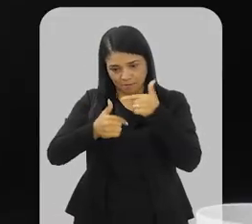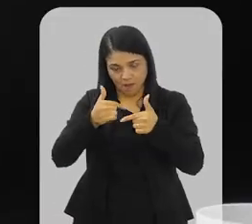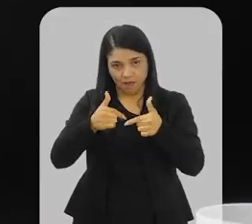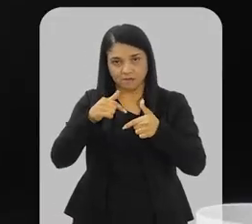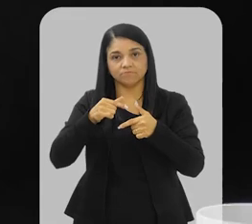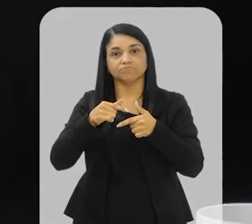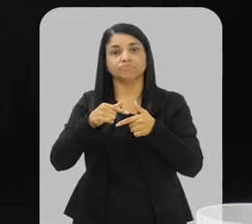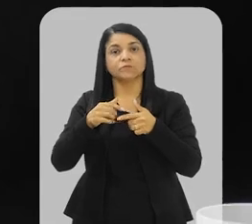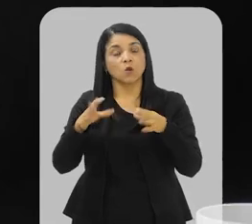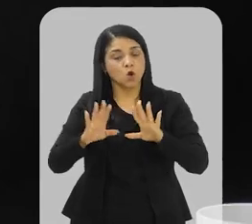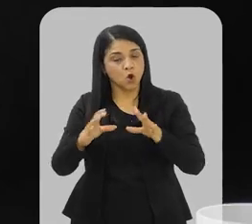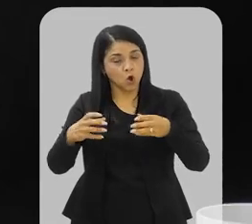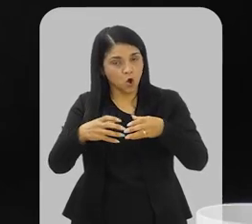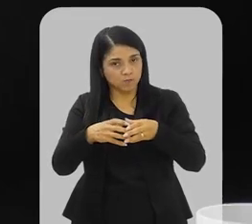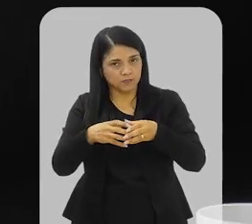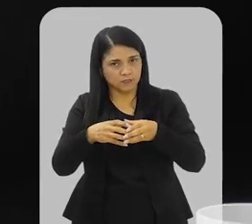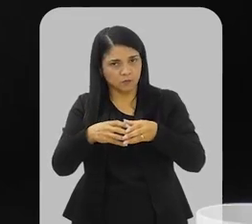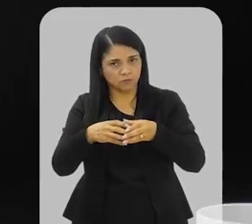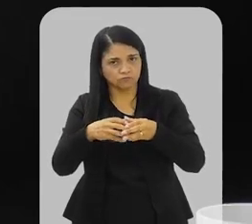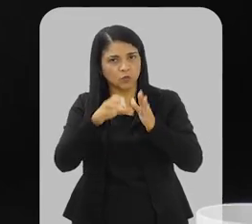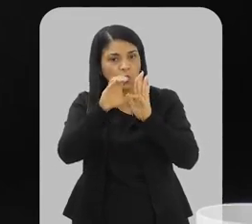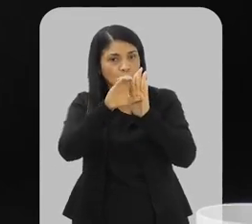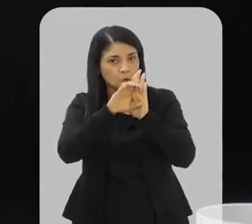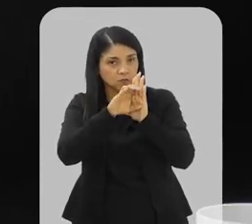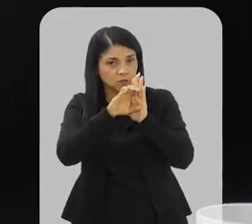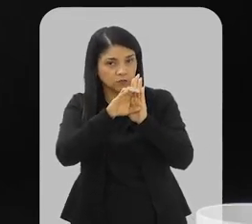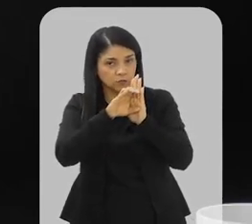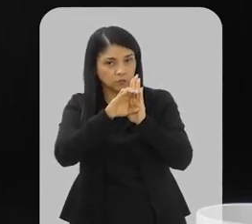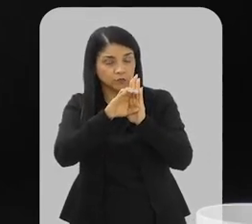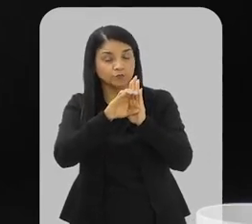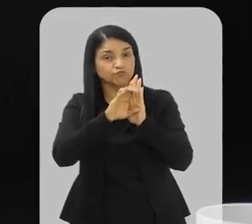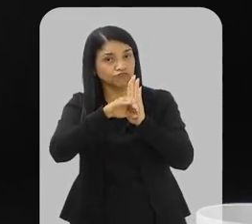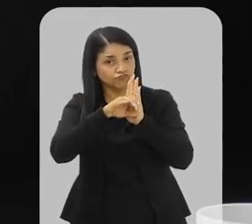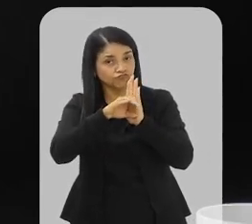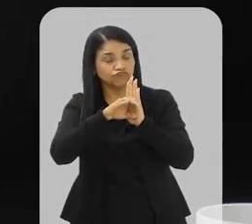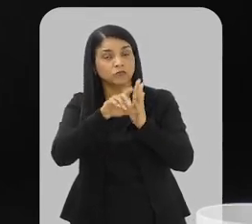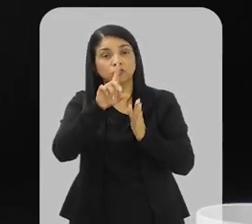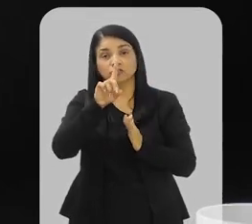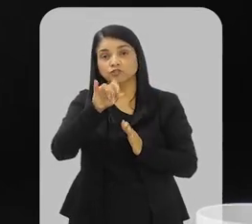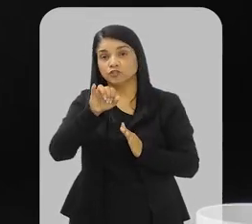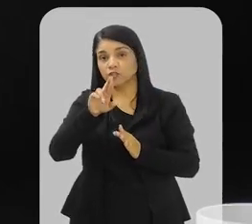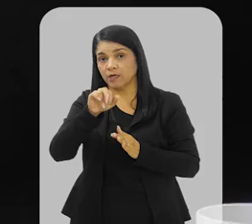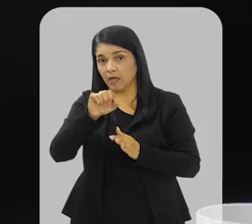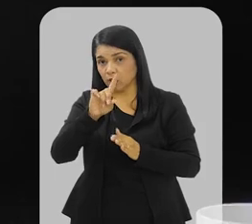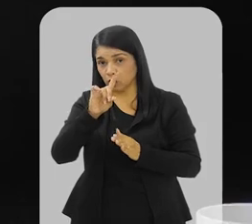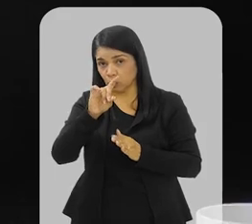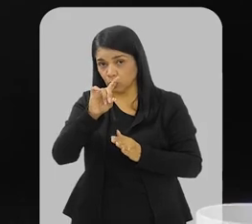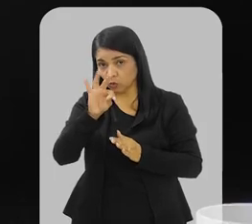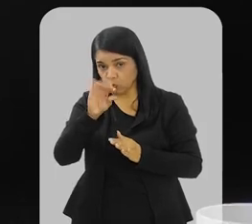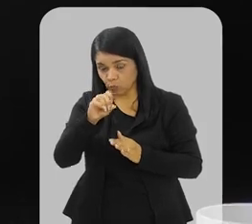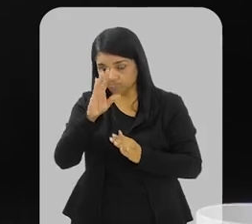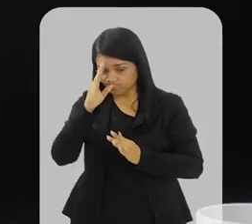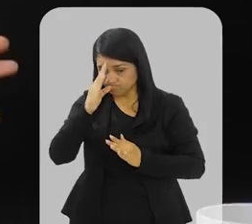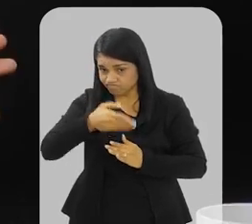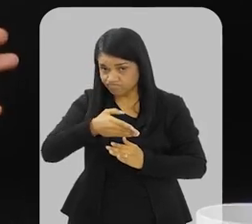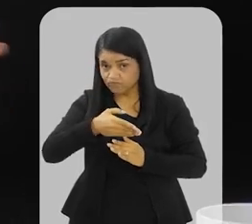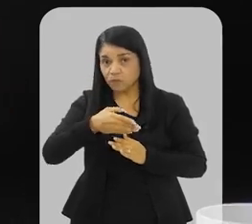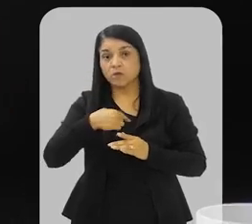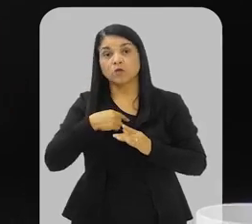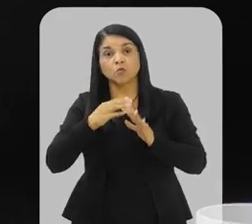comissão eu eu por exemplo eu falo muito da Viradouro né que é a escola que eu trabalho a comissão com conceito eh